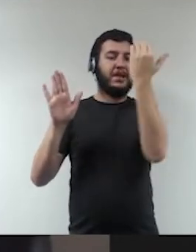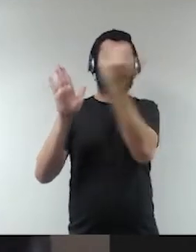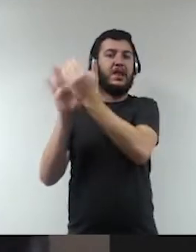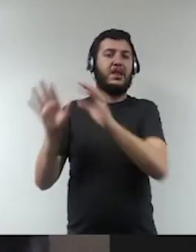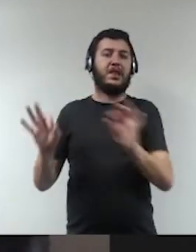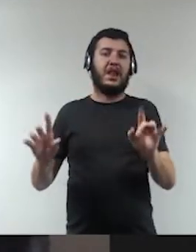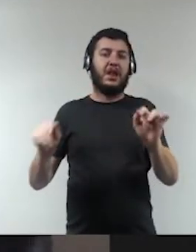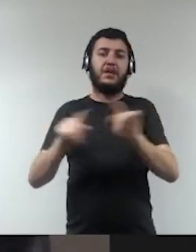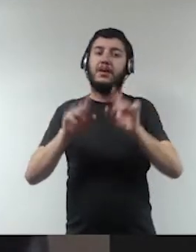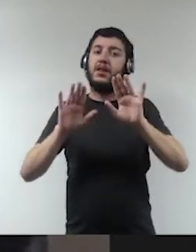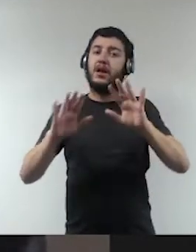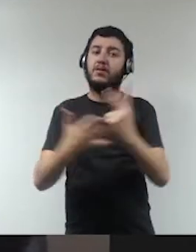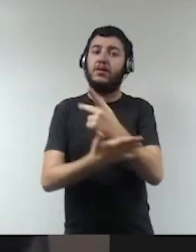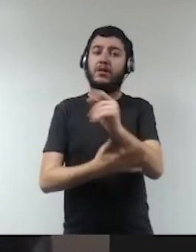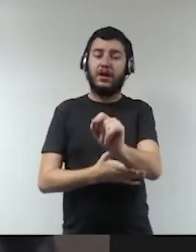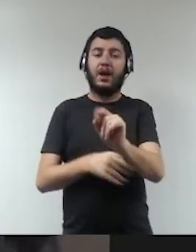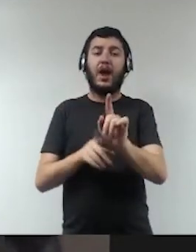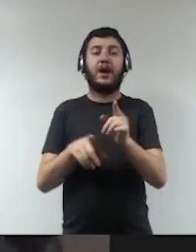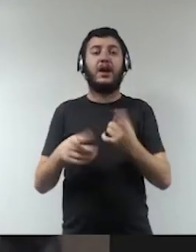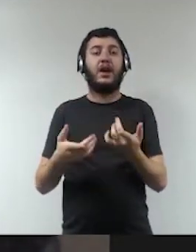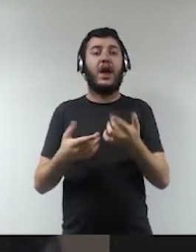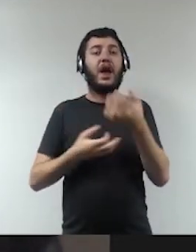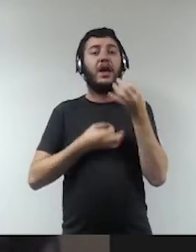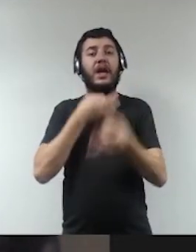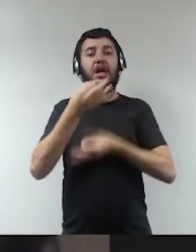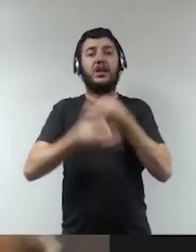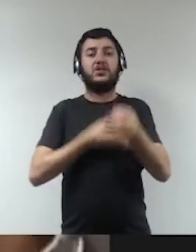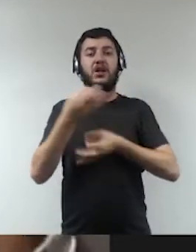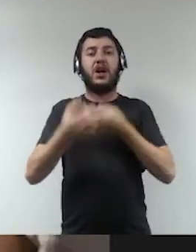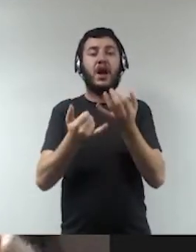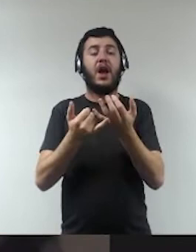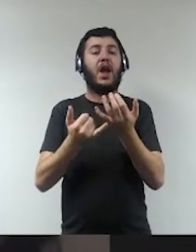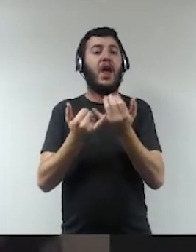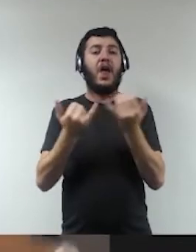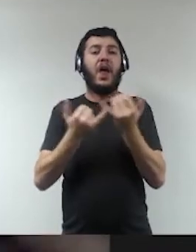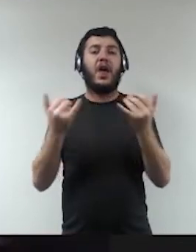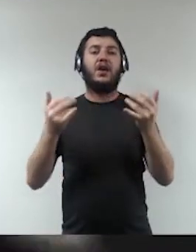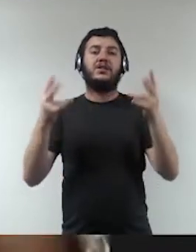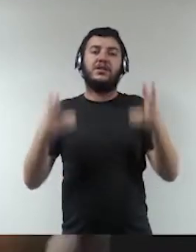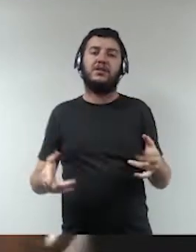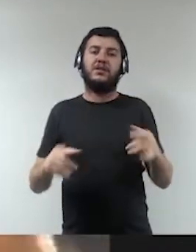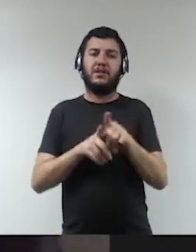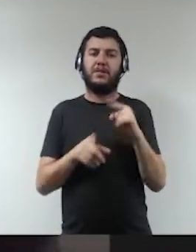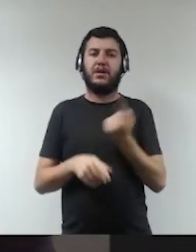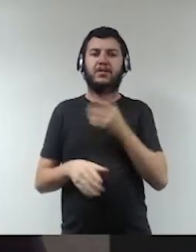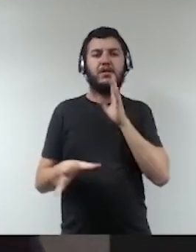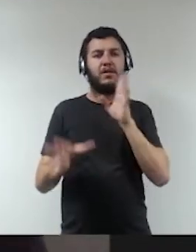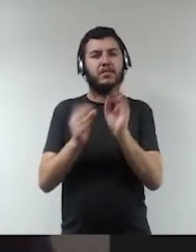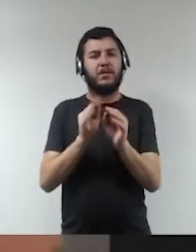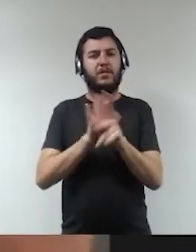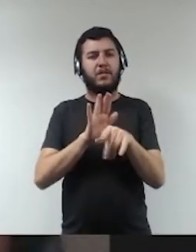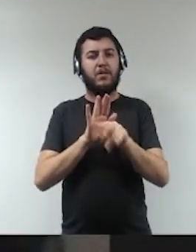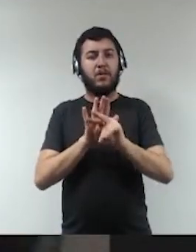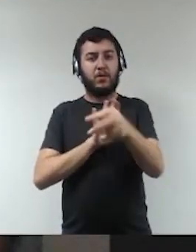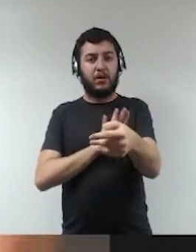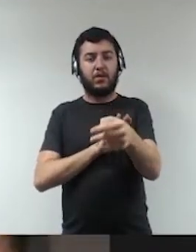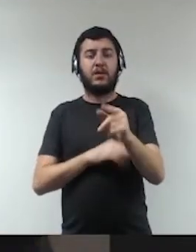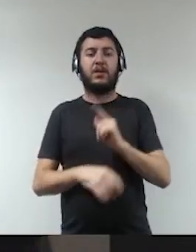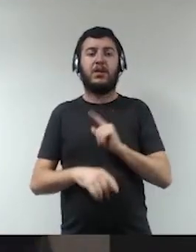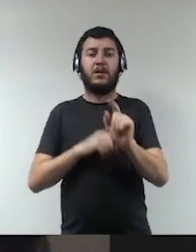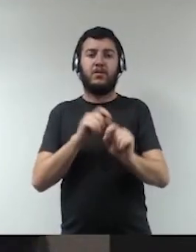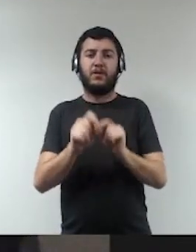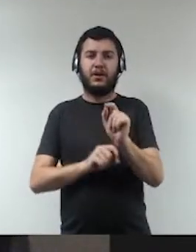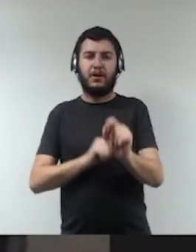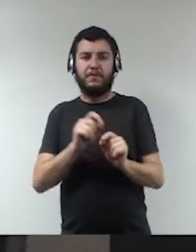similar. É sempre taxado como o consequencialismo tem algo intrinsecamente mal do ponto